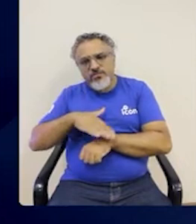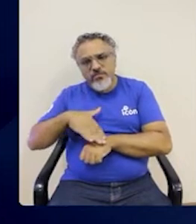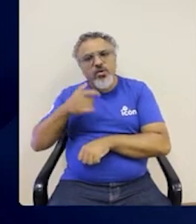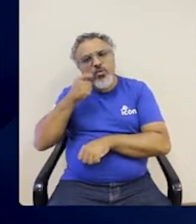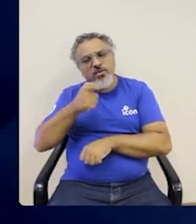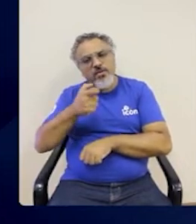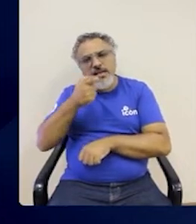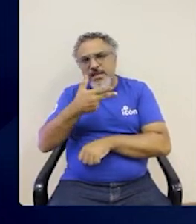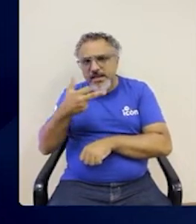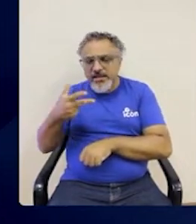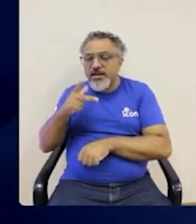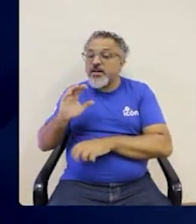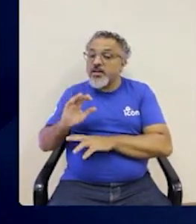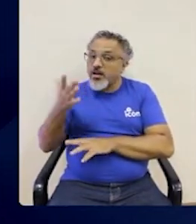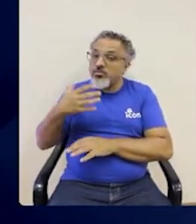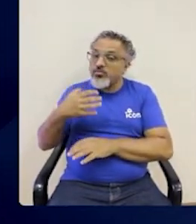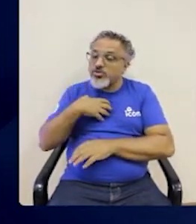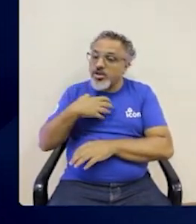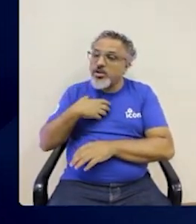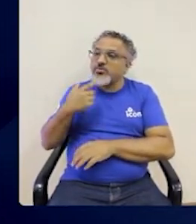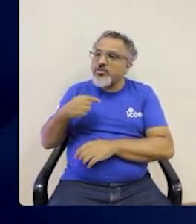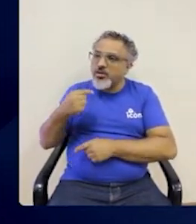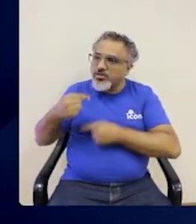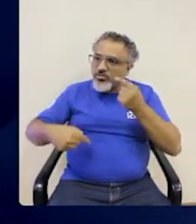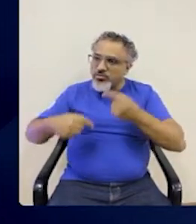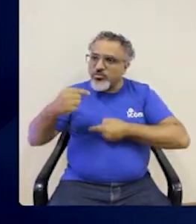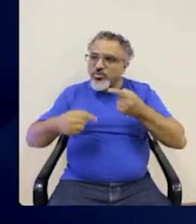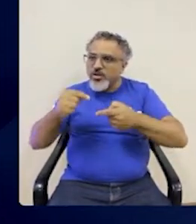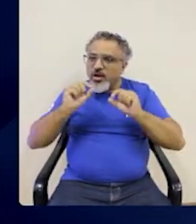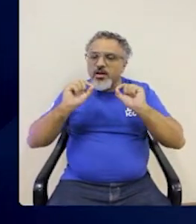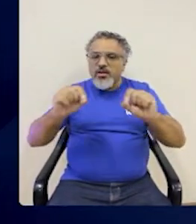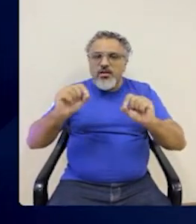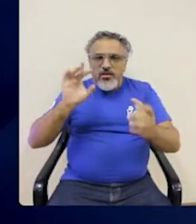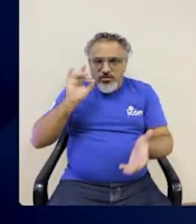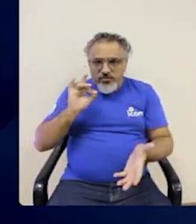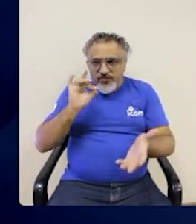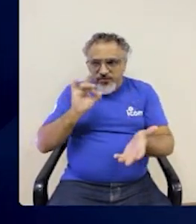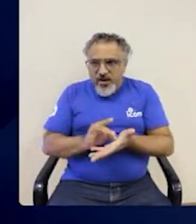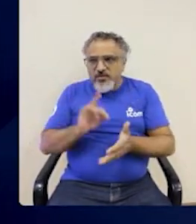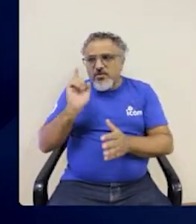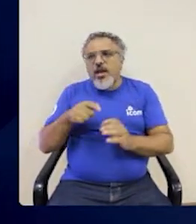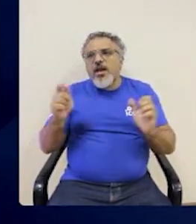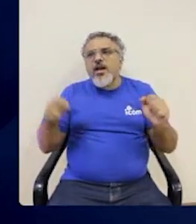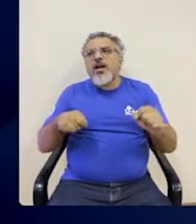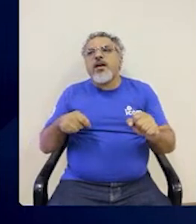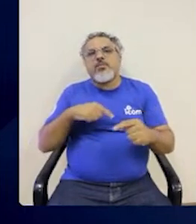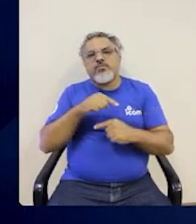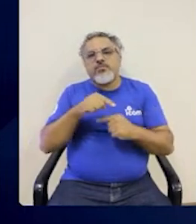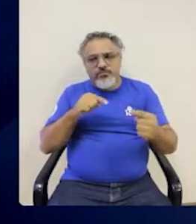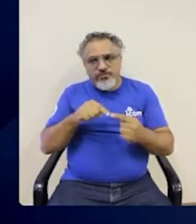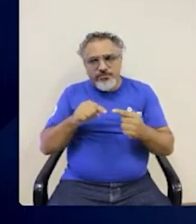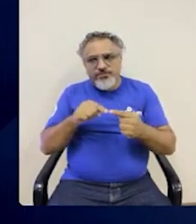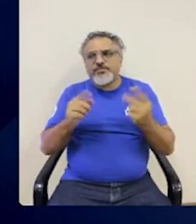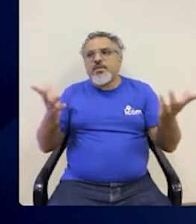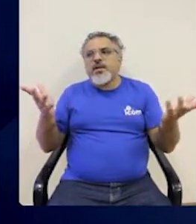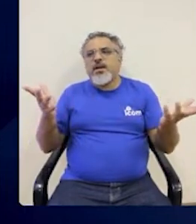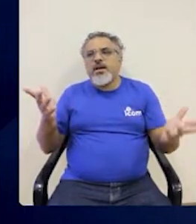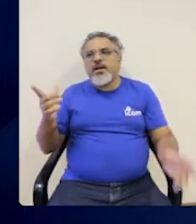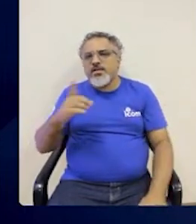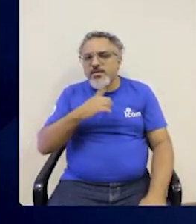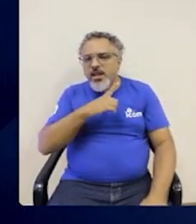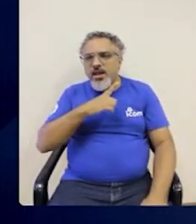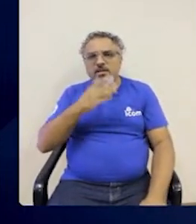interessantes que têm acontecido. É uma forma da gente disputar que aquilo que de fato é custo efetivo, que aquilo que de fato